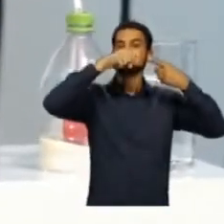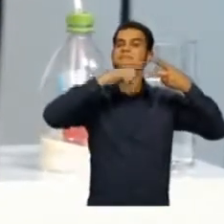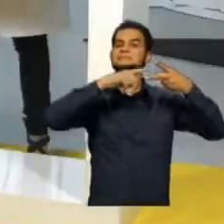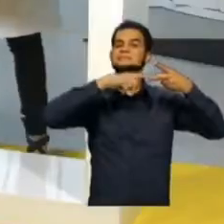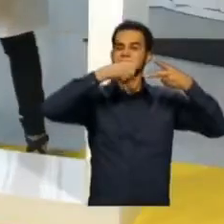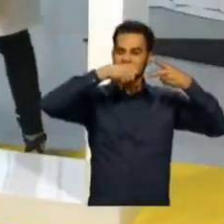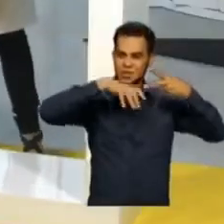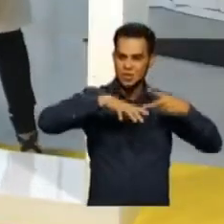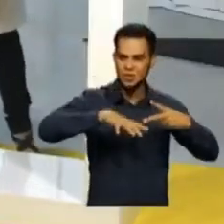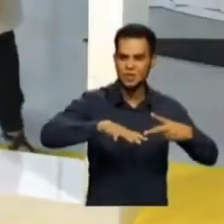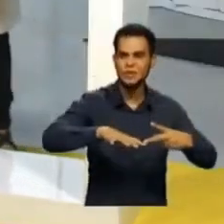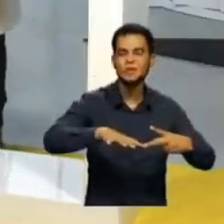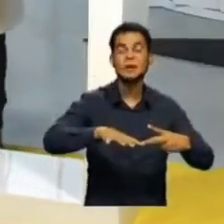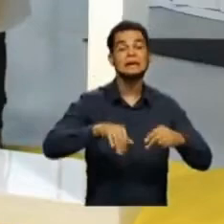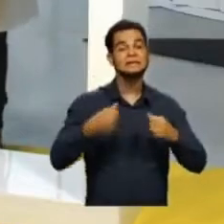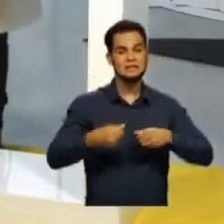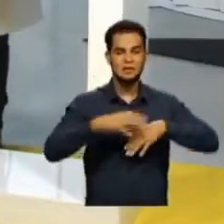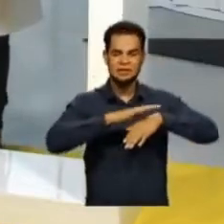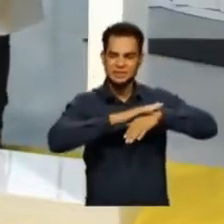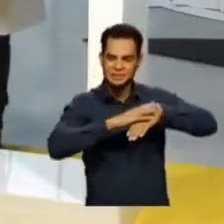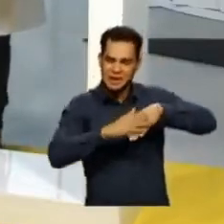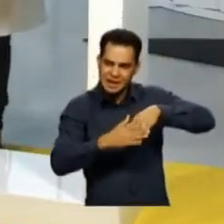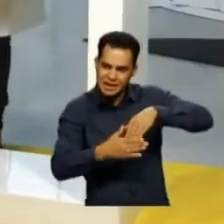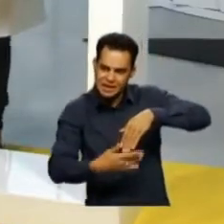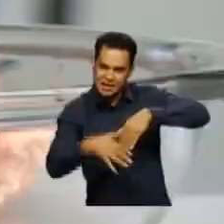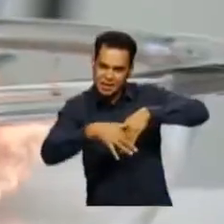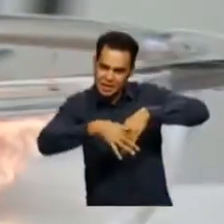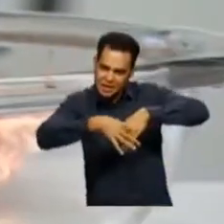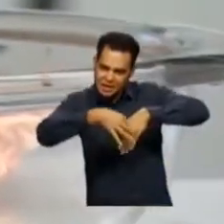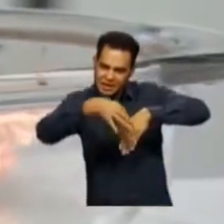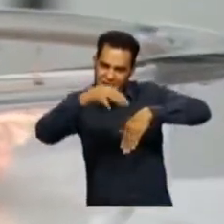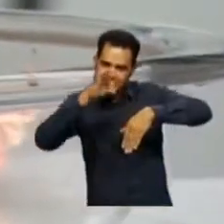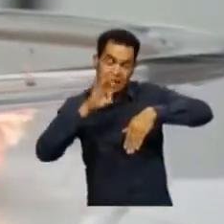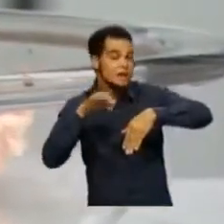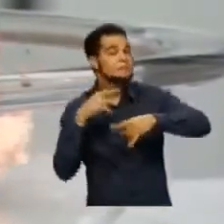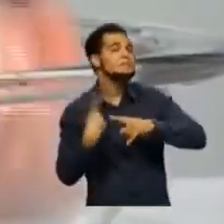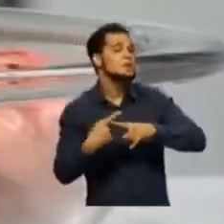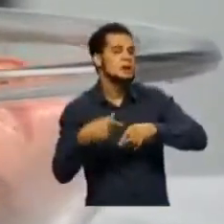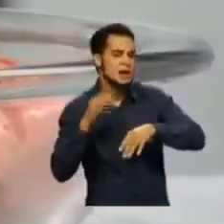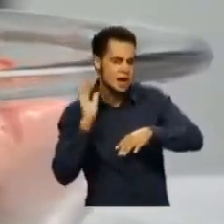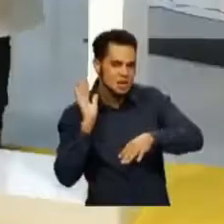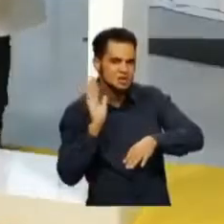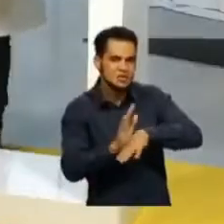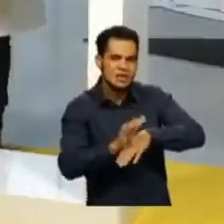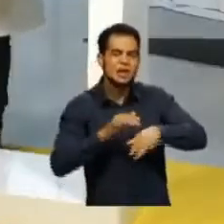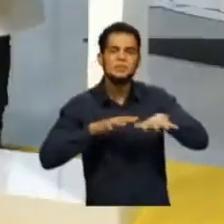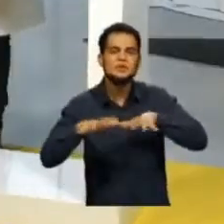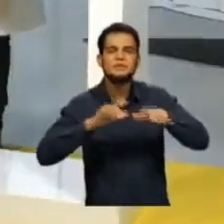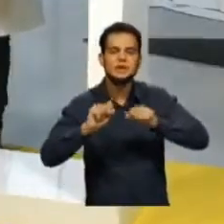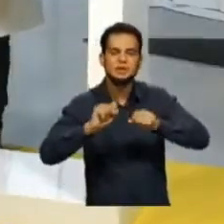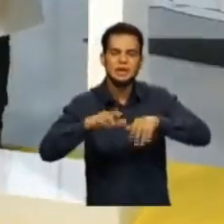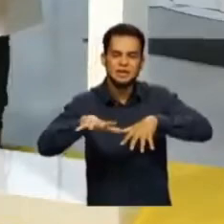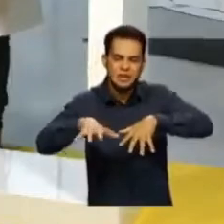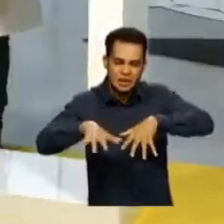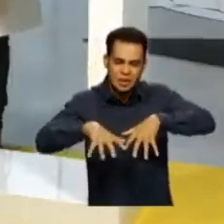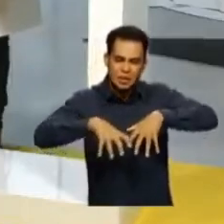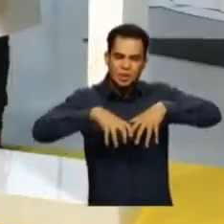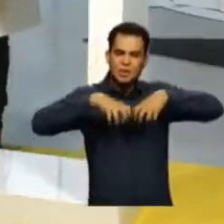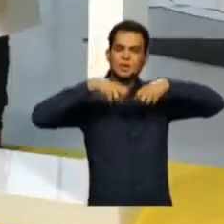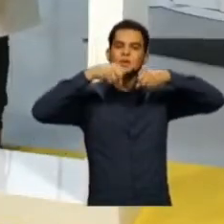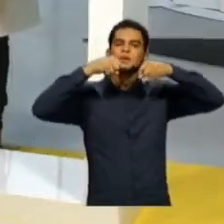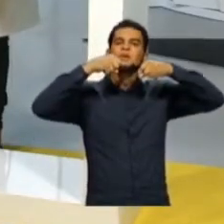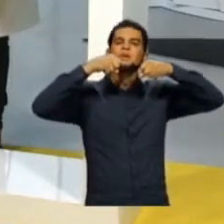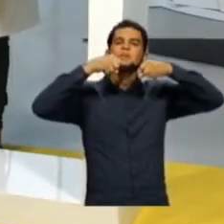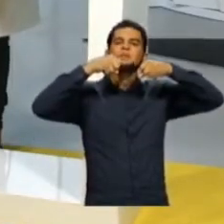elástica para ajudar no movimento do pulmão de encher de ar e, às vezes, né,